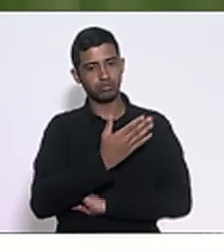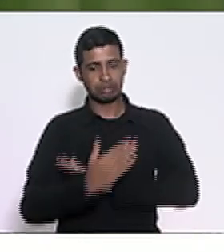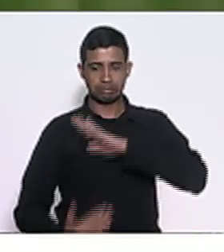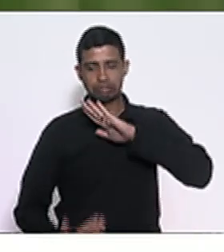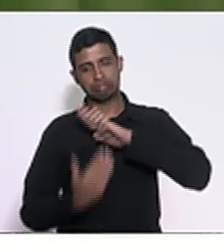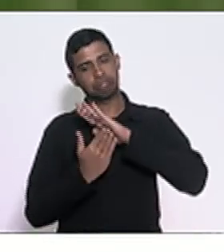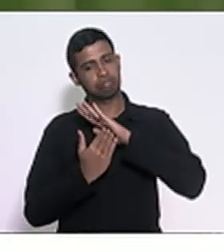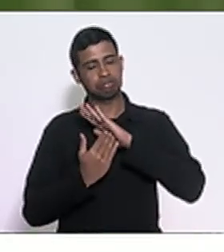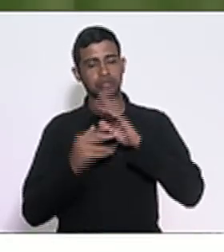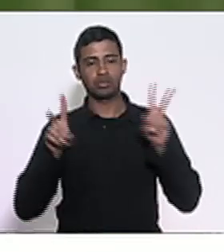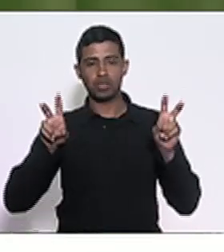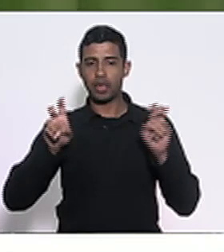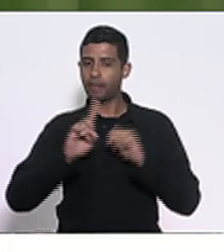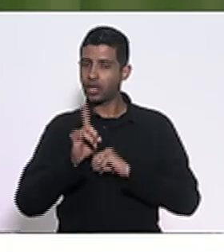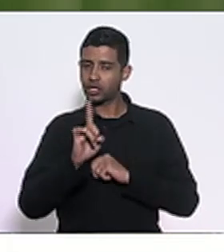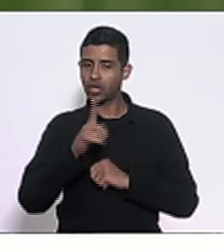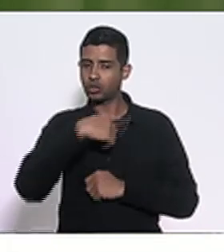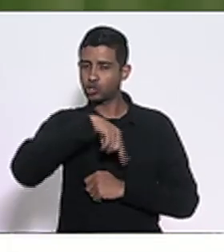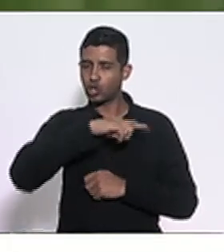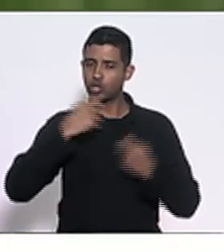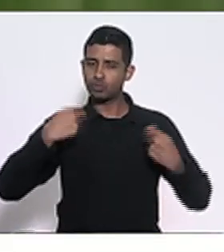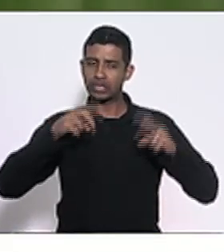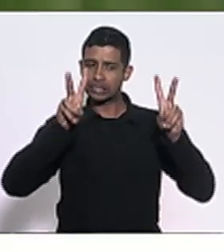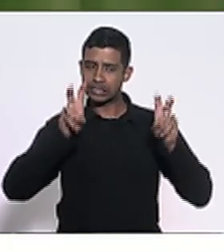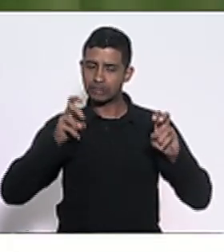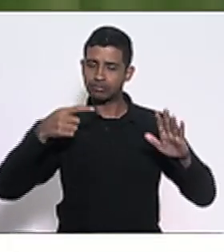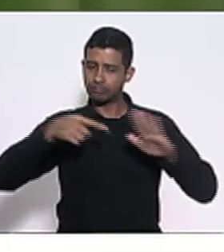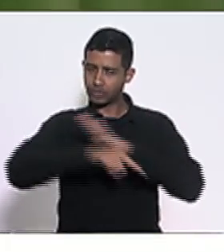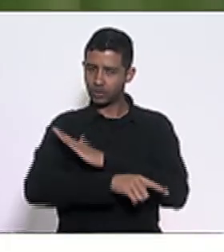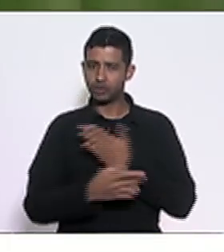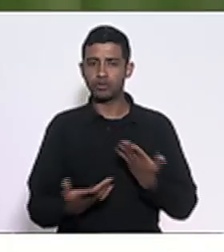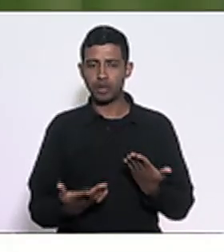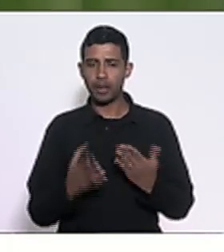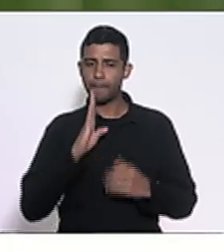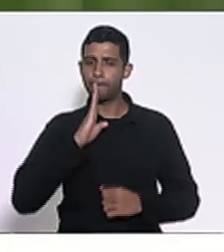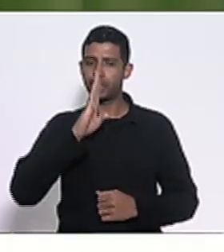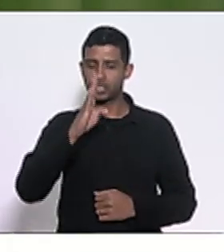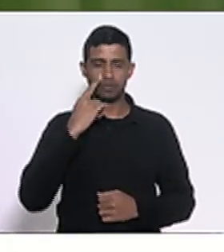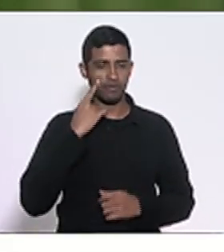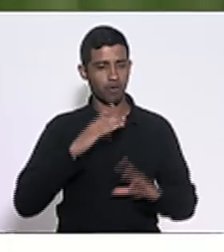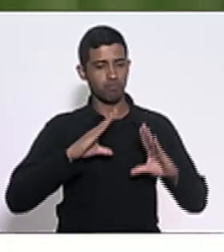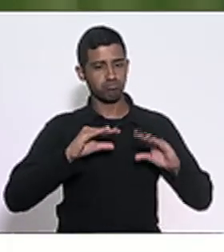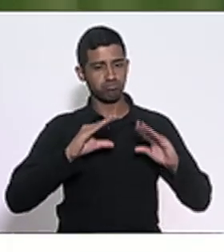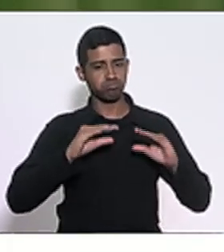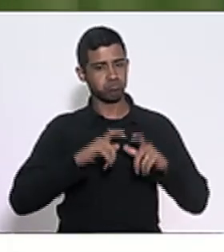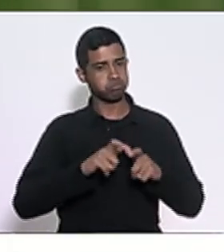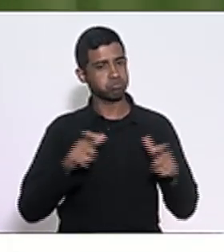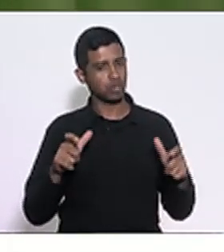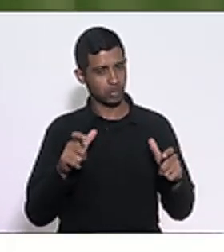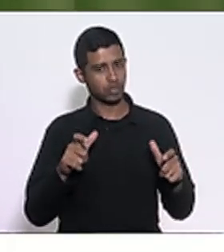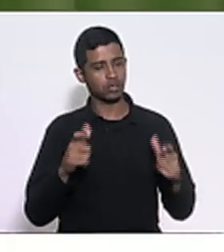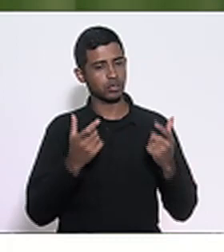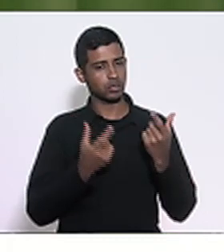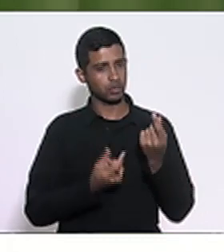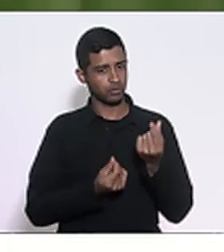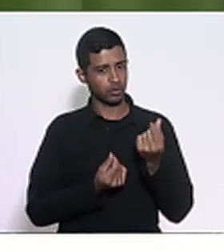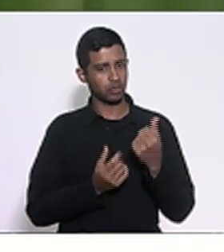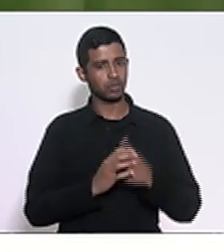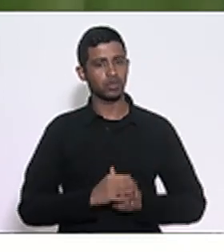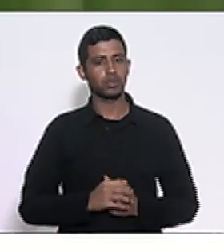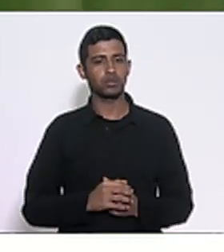algumas particularidades que nós temos que nos aprofundar ainda mais, principalmente naqueles de grande volume financeiro.